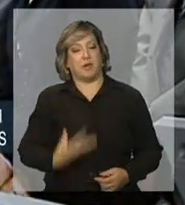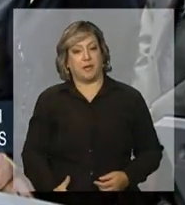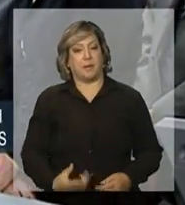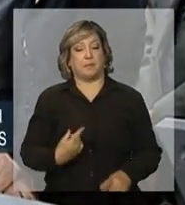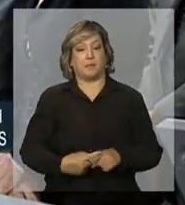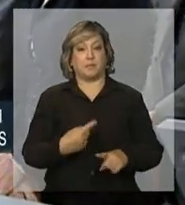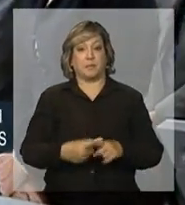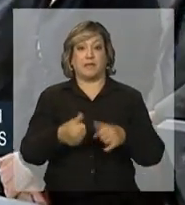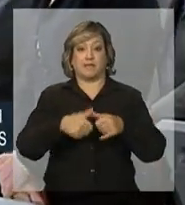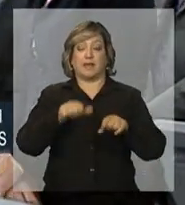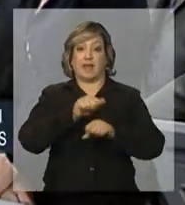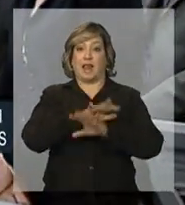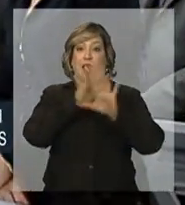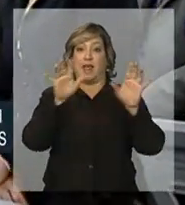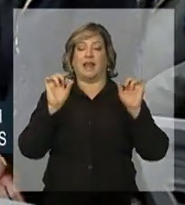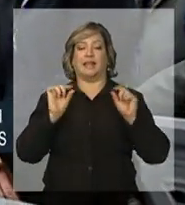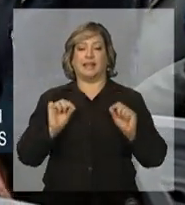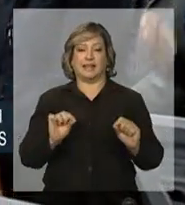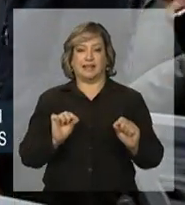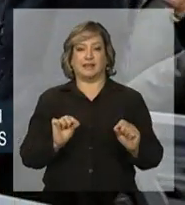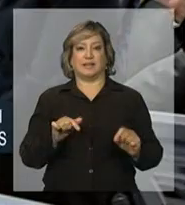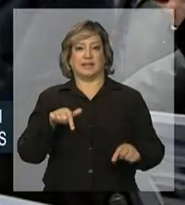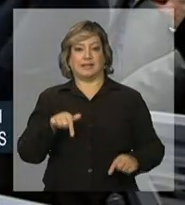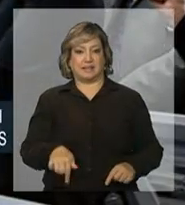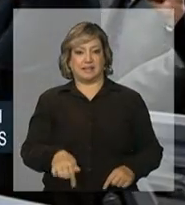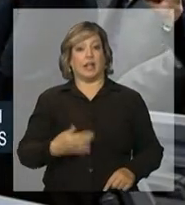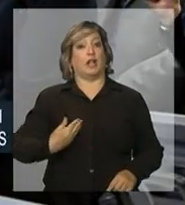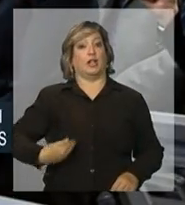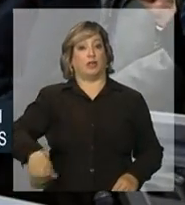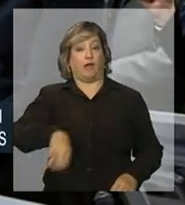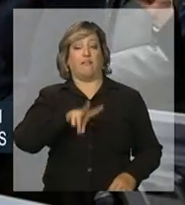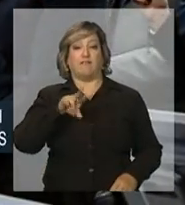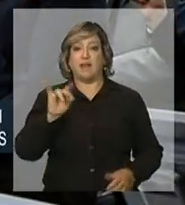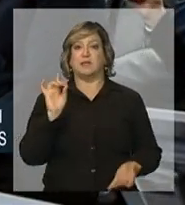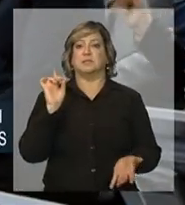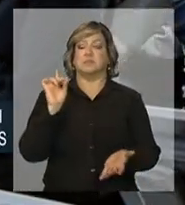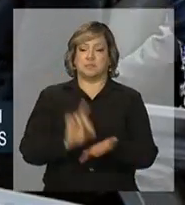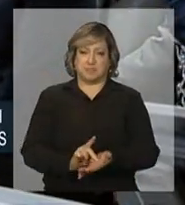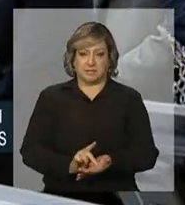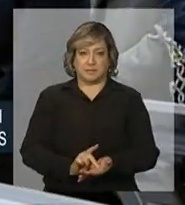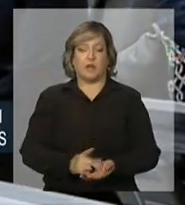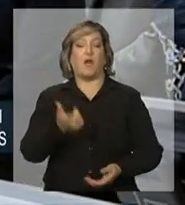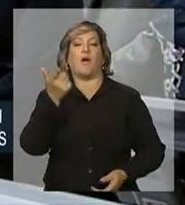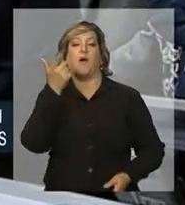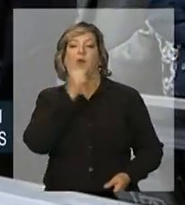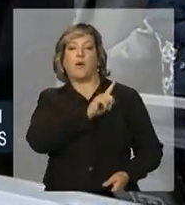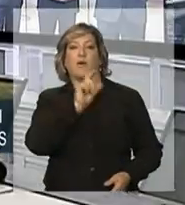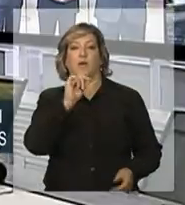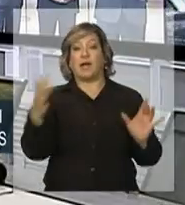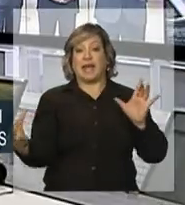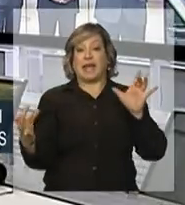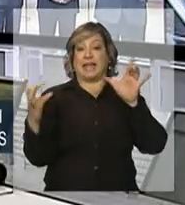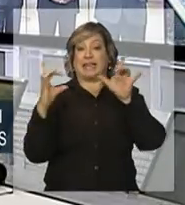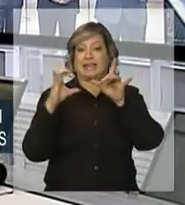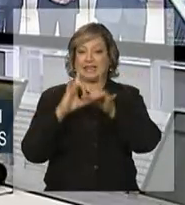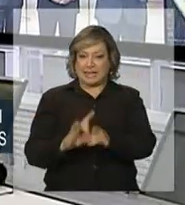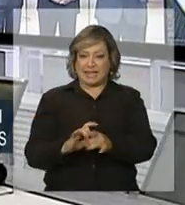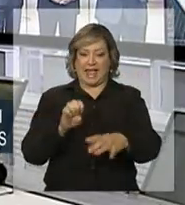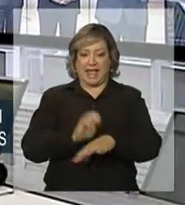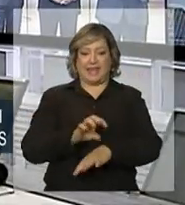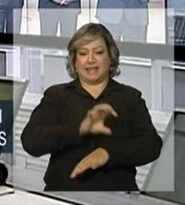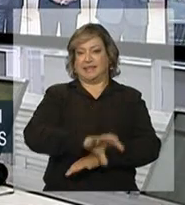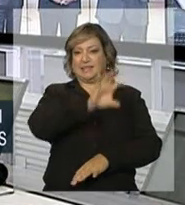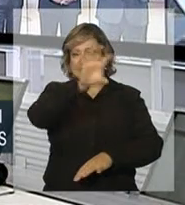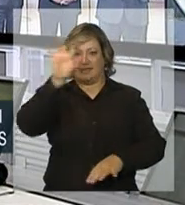Porque fica claro que nós vamos, de fato, conseguir uma integração de todos